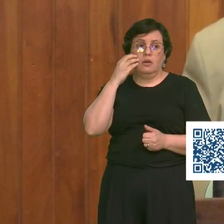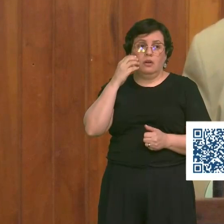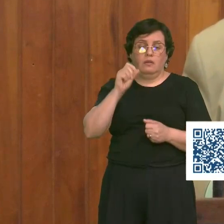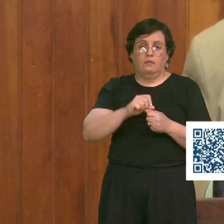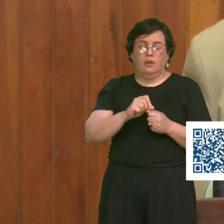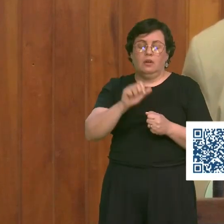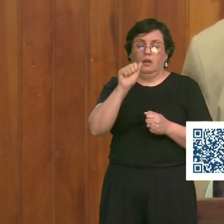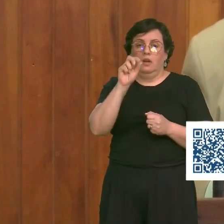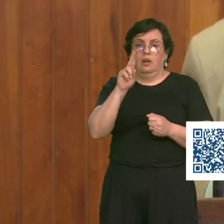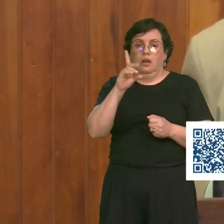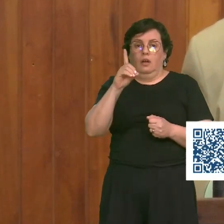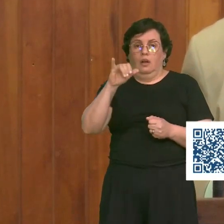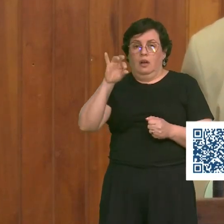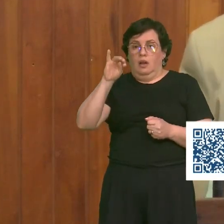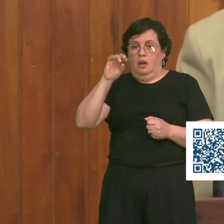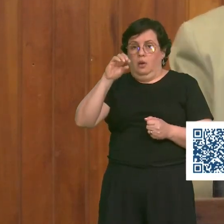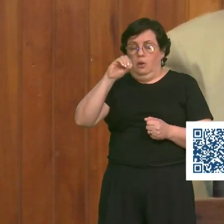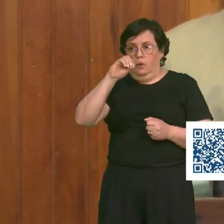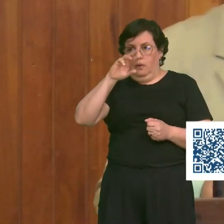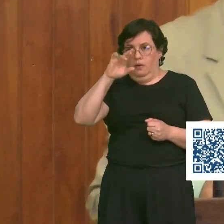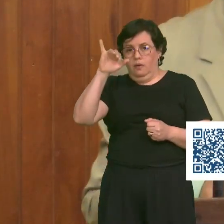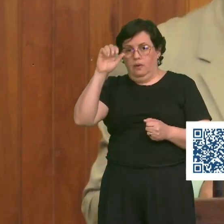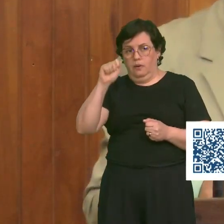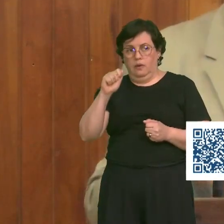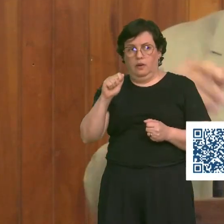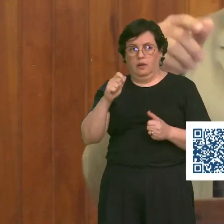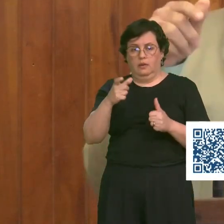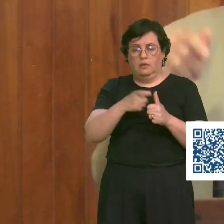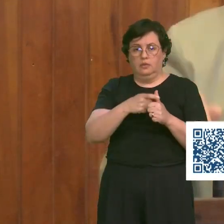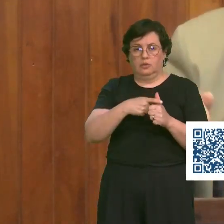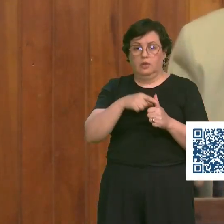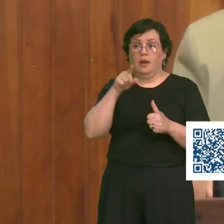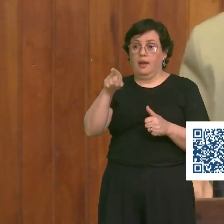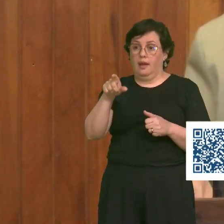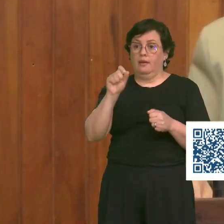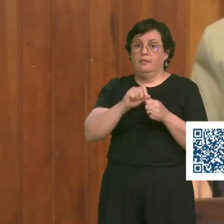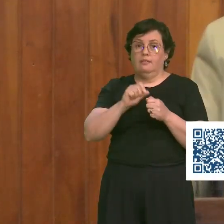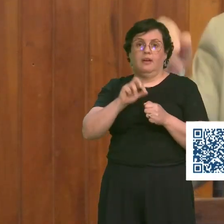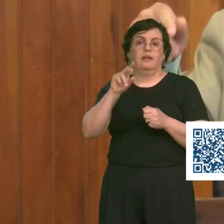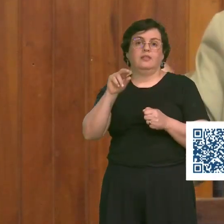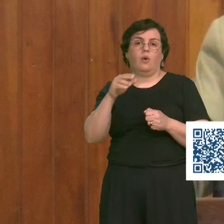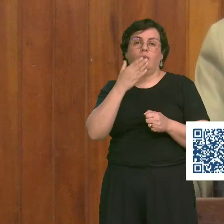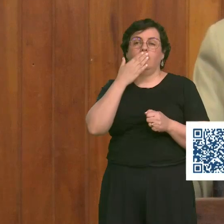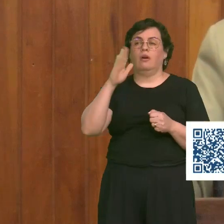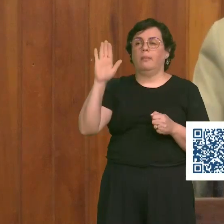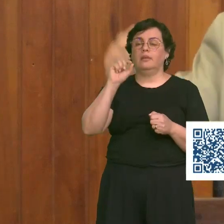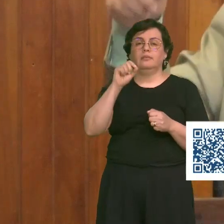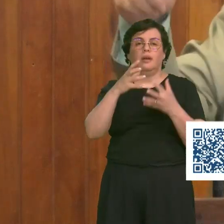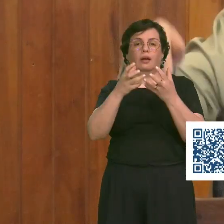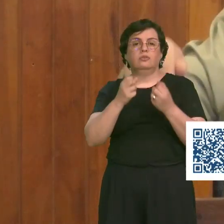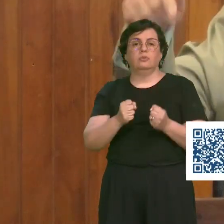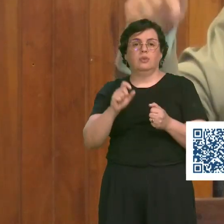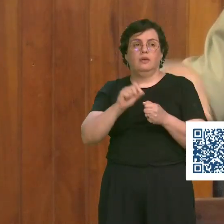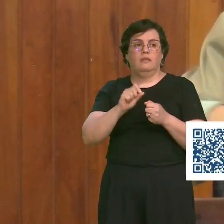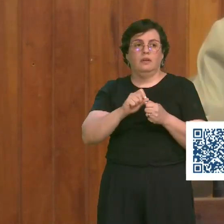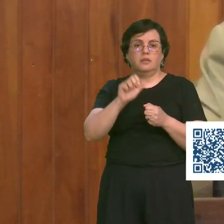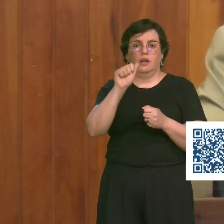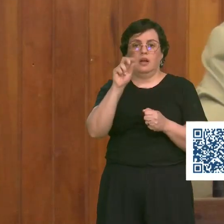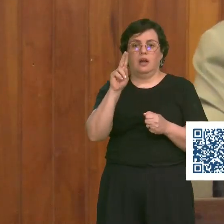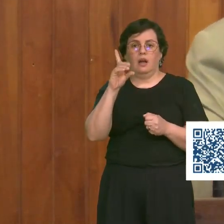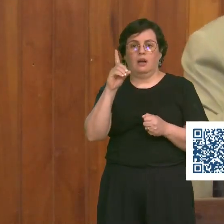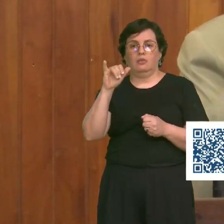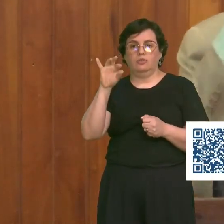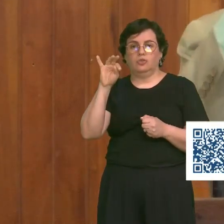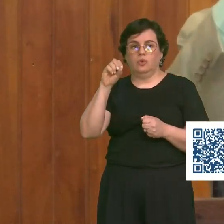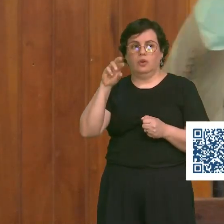uma Auditoria da dívida o prefeito Daniel em campanha fez a mesma promessa que assumindo ia fazer uma Auditoria